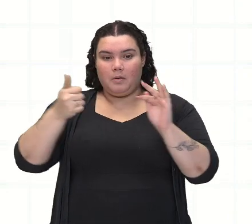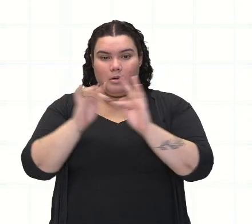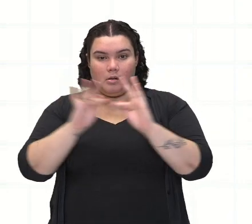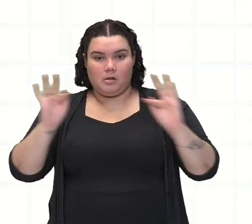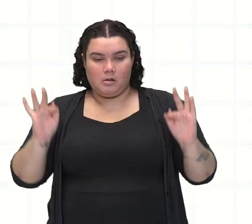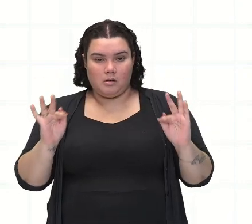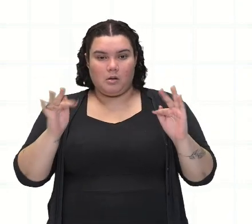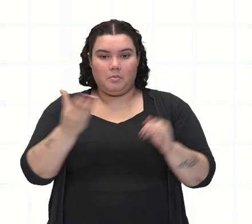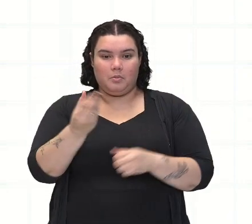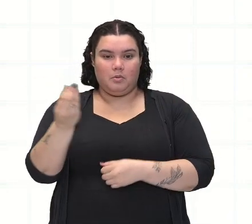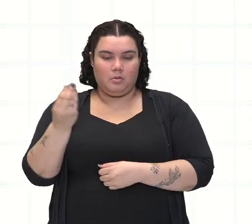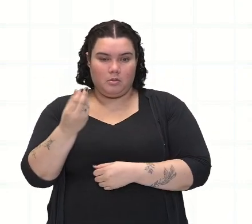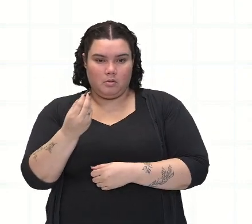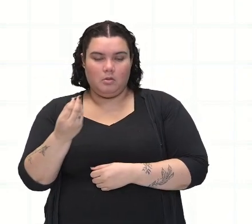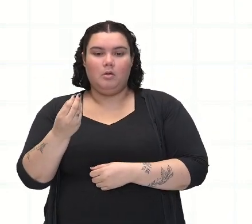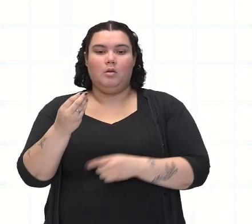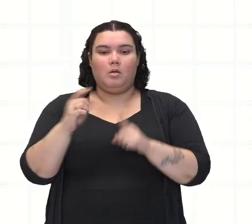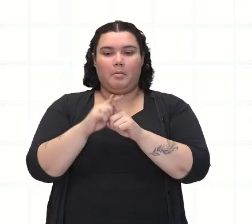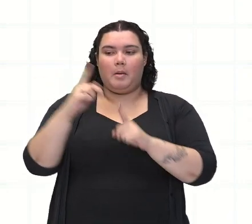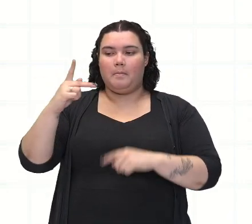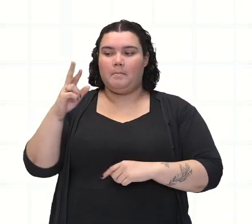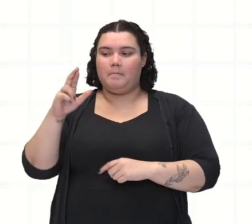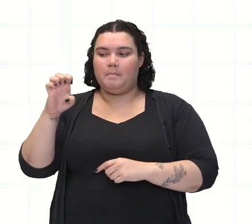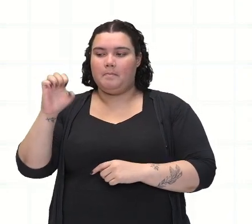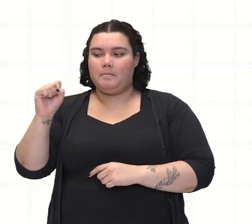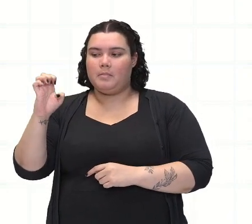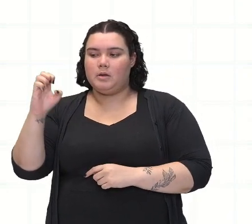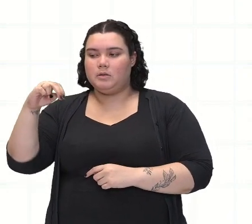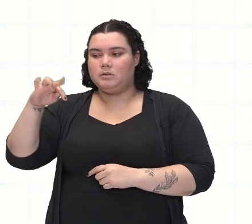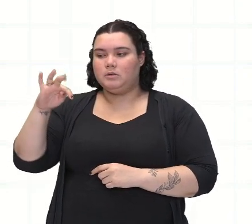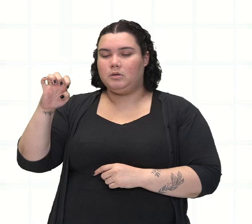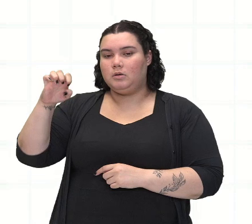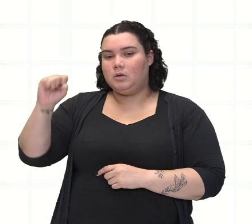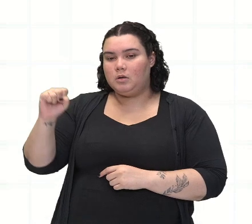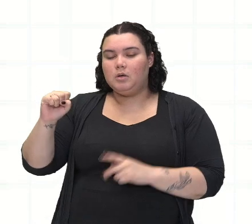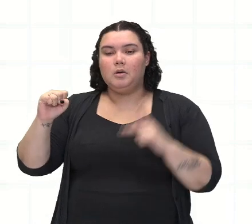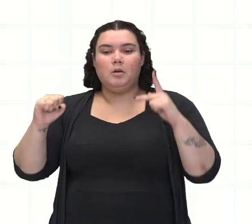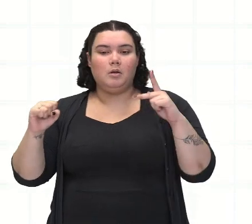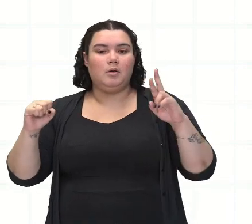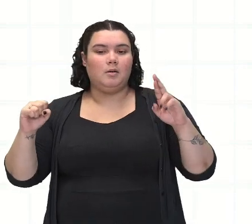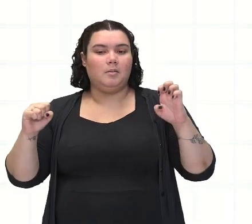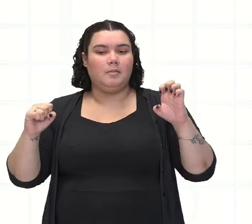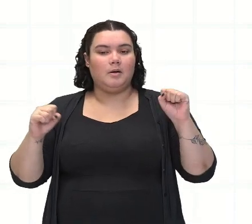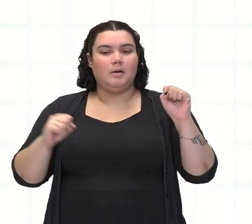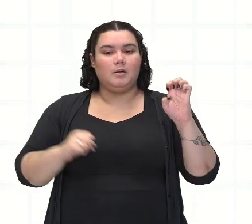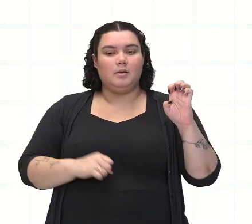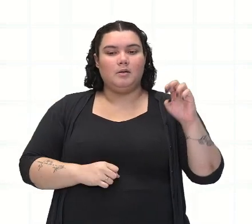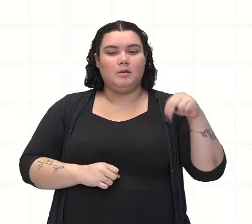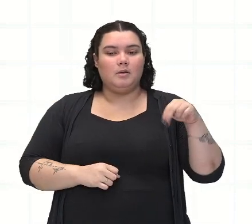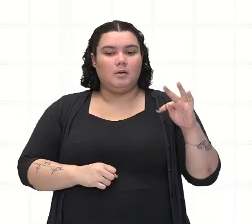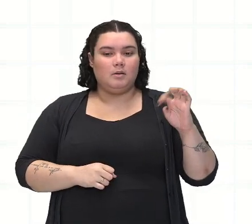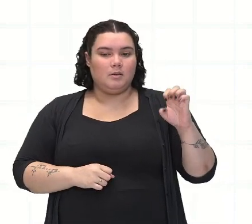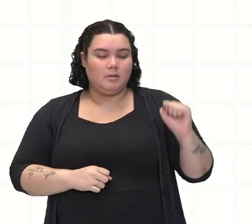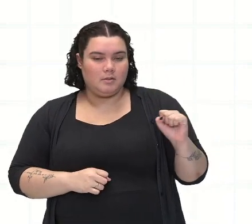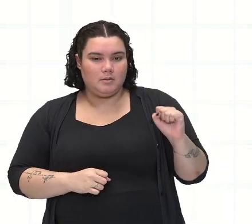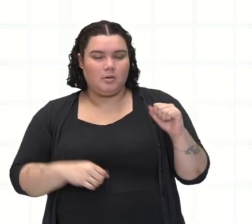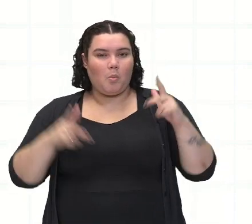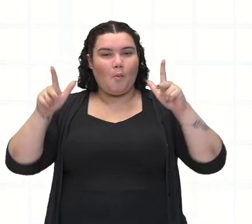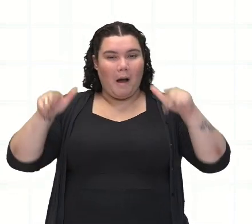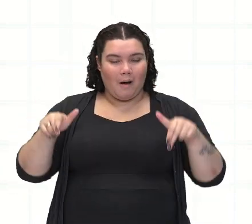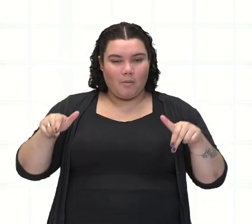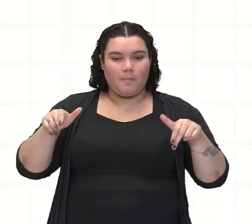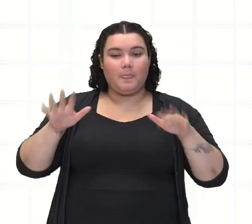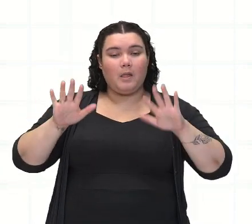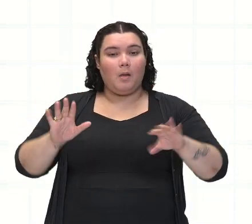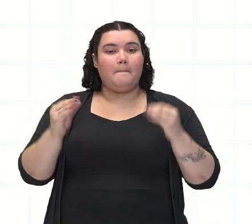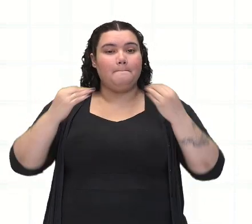está no plural e também plural. Se está no plural, o pronome que vai substituir essa